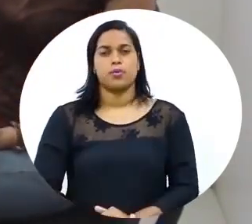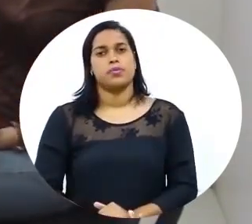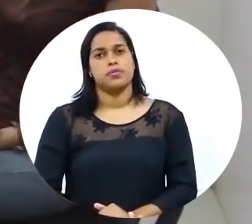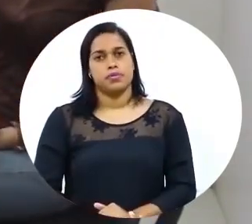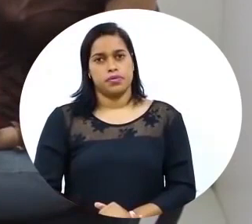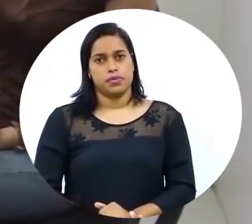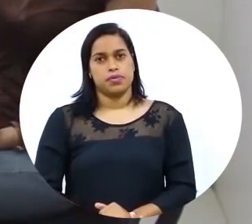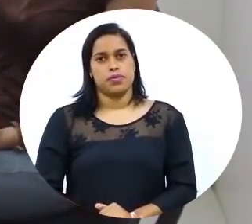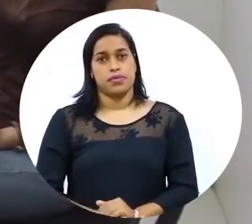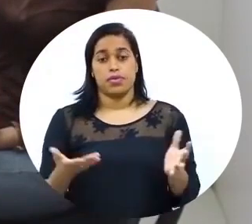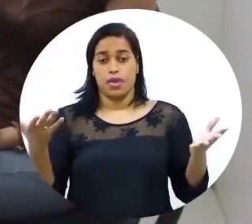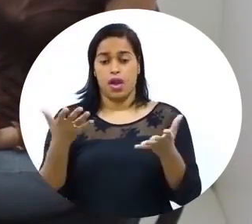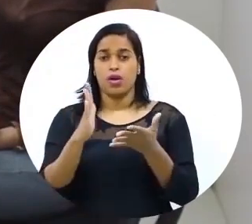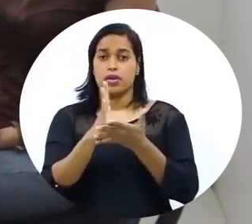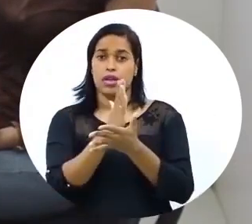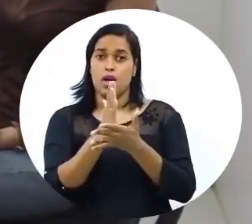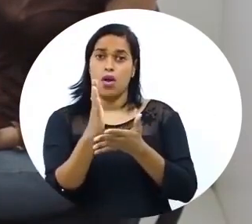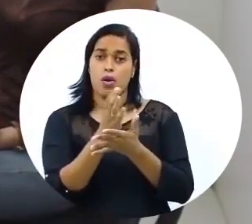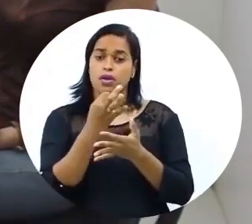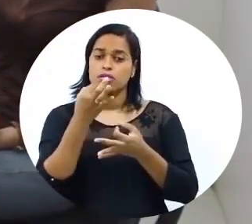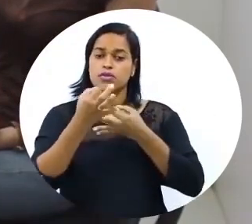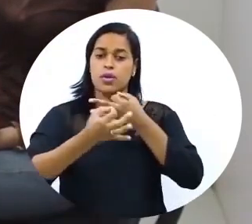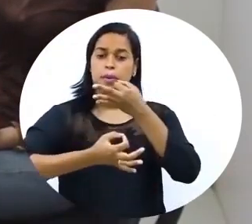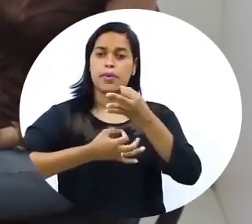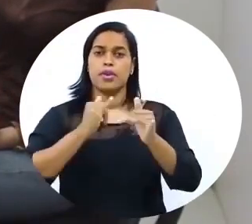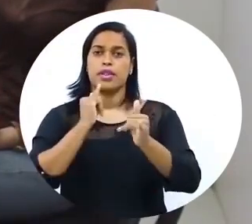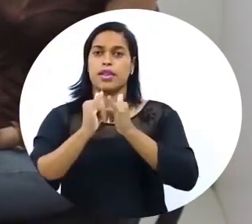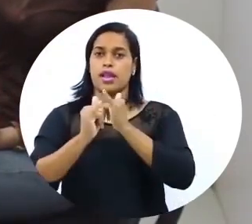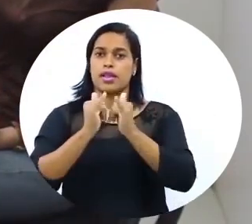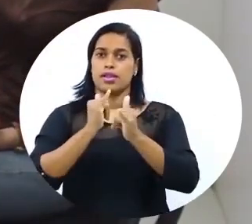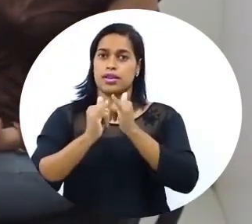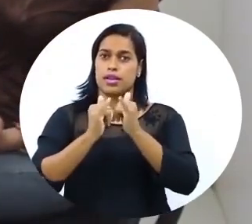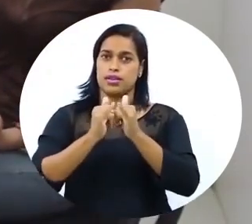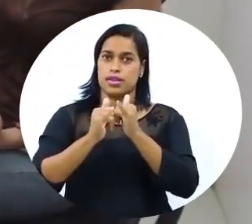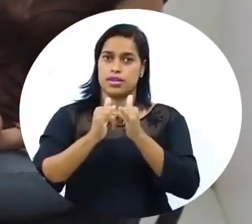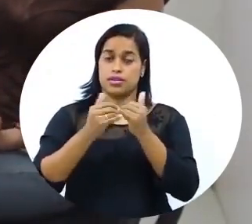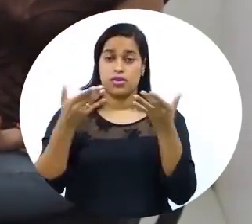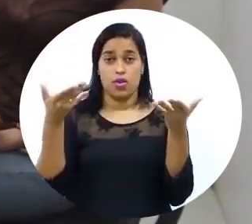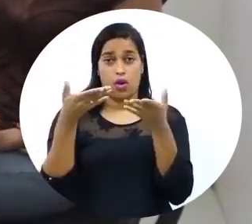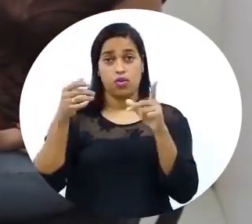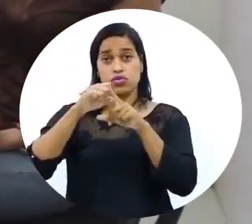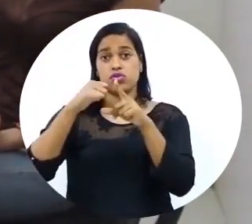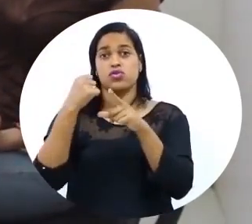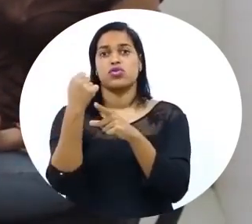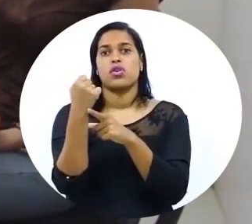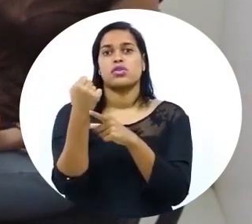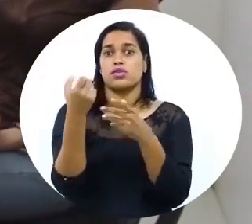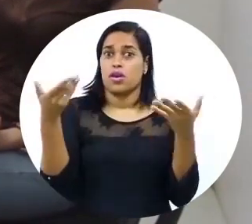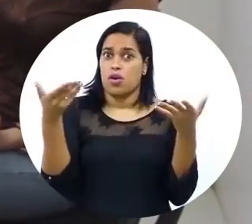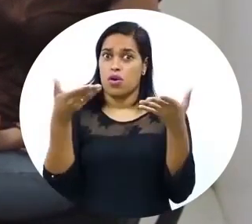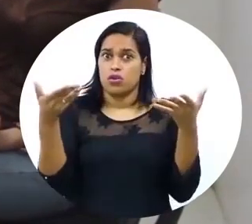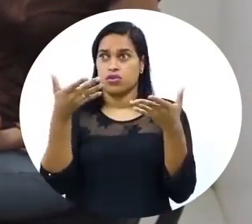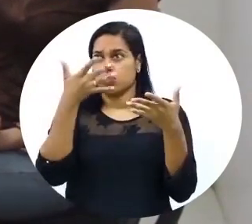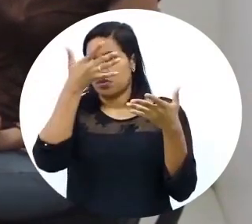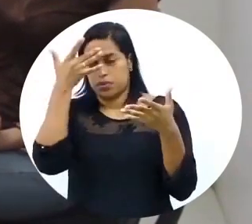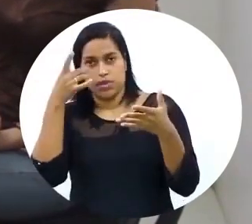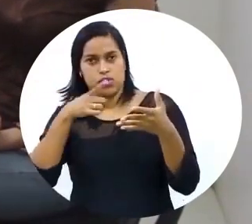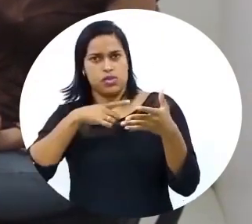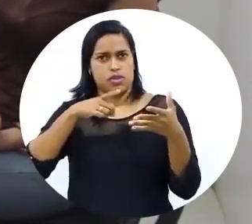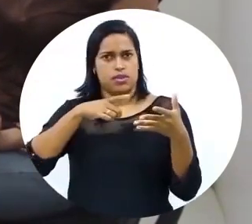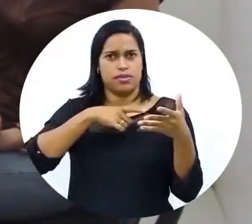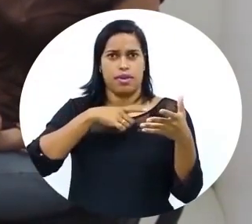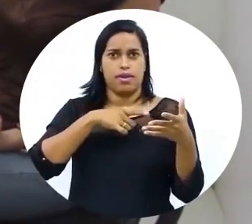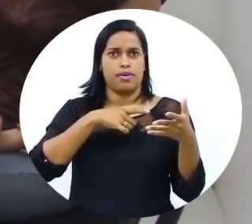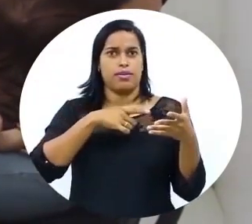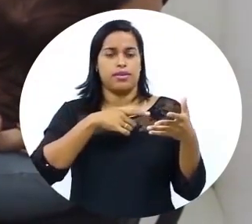agora dar mais umas dicas sobre a questão da internet, mídias sociais. Hoje todo mundo tem todo tipo de